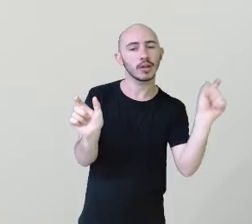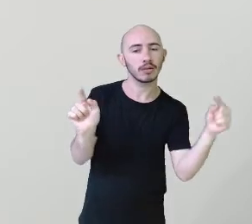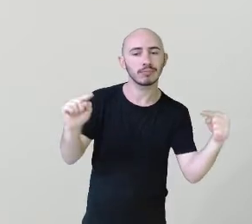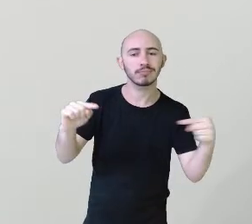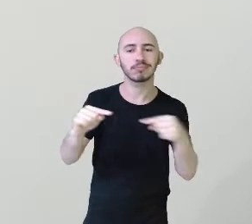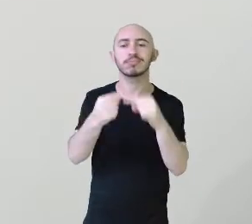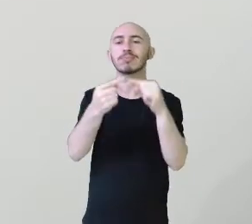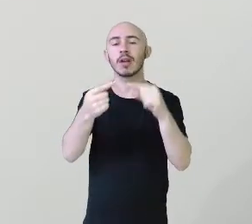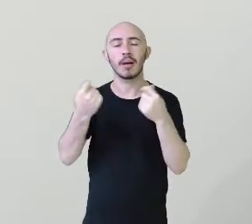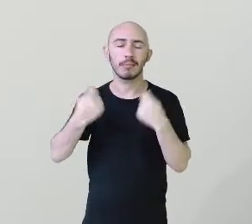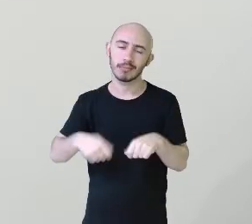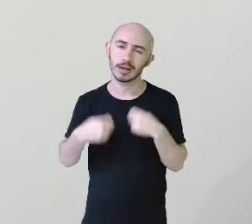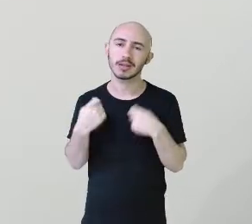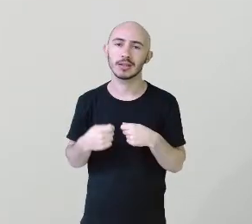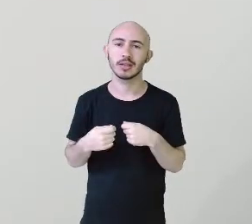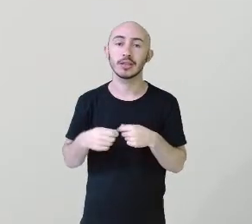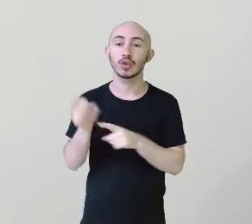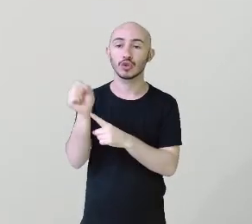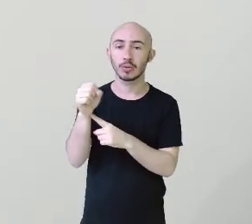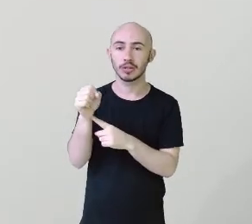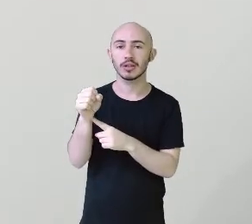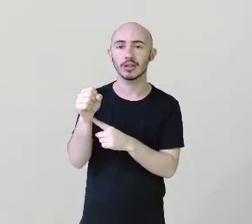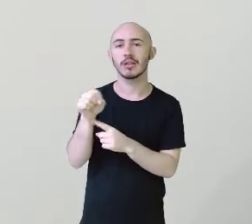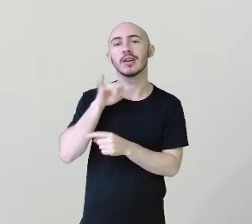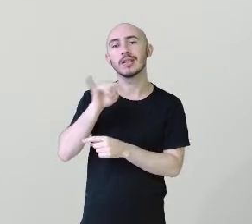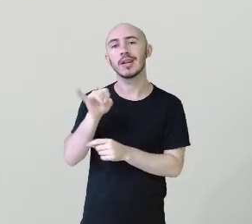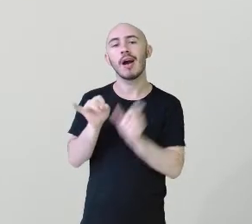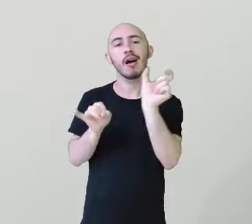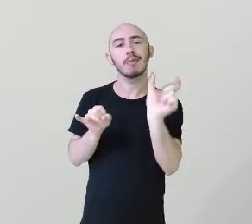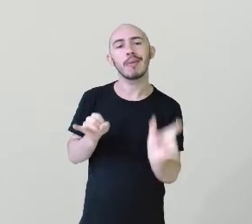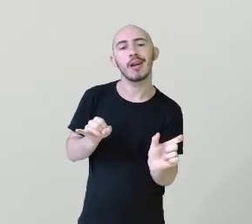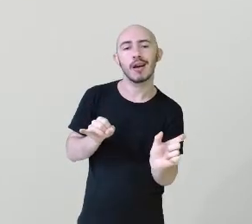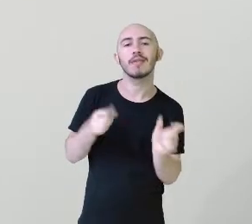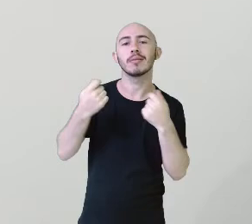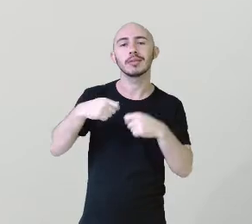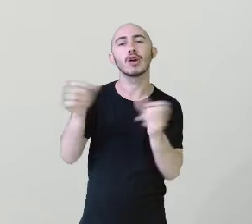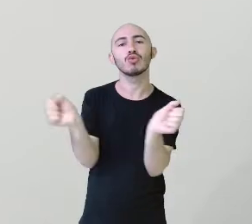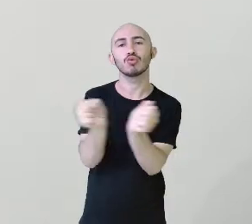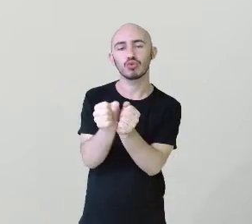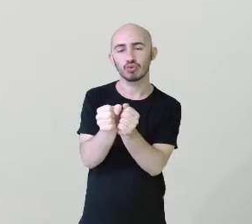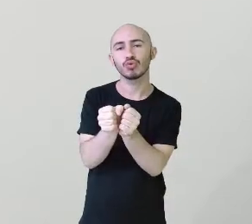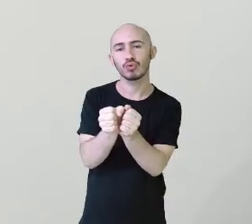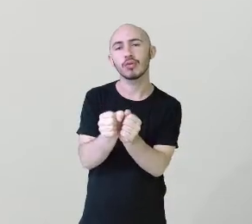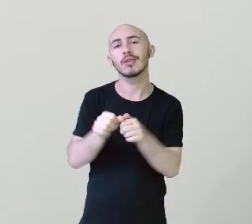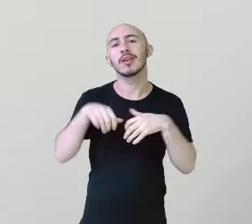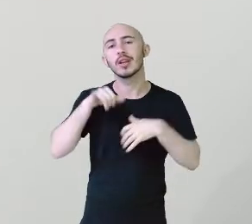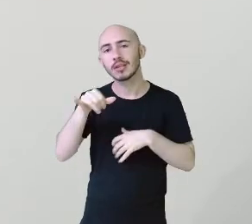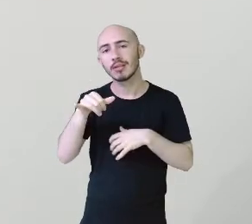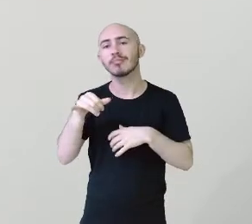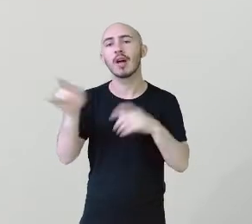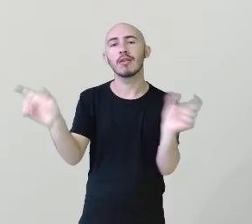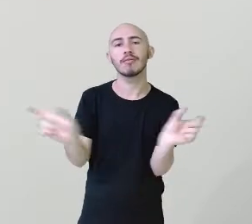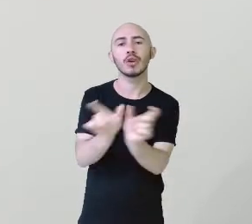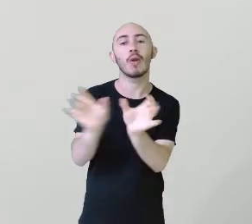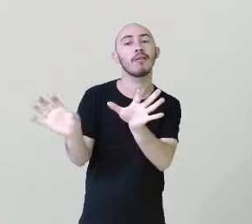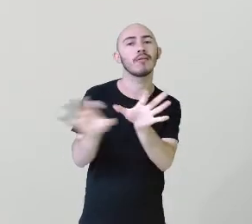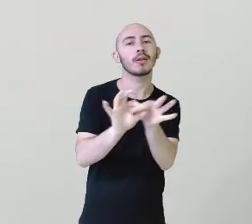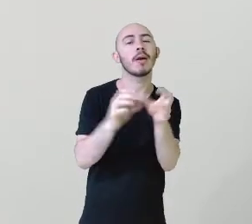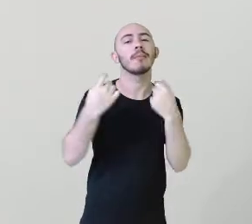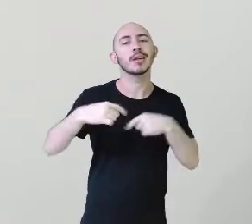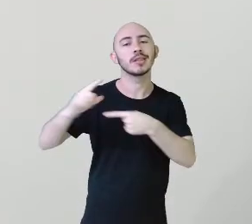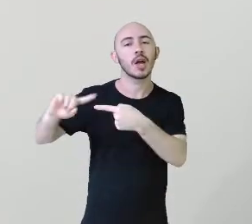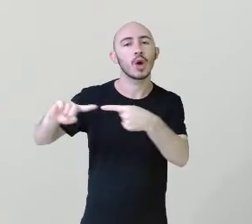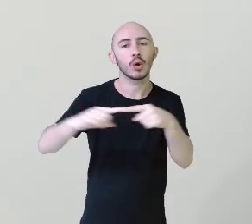ao substantivo e quais são os termos que estão juntos com esse substantivo, que se referem a ele, para poder